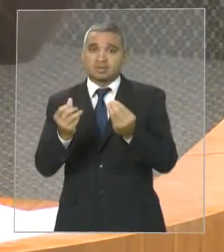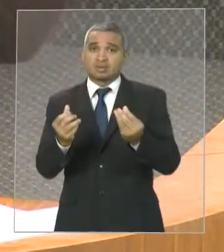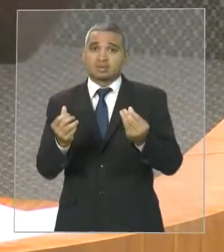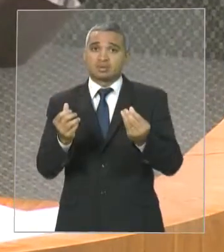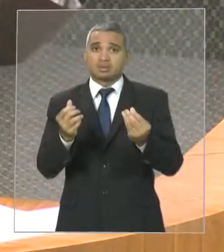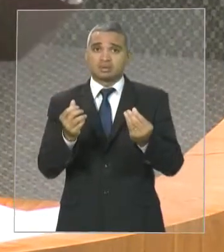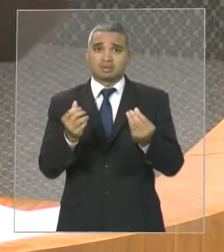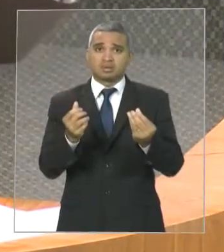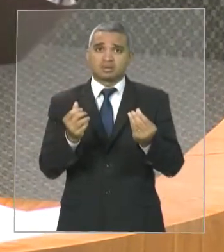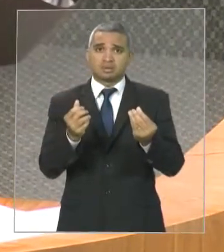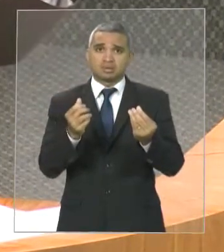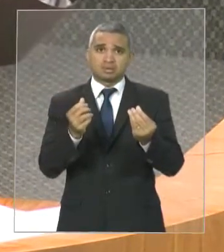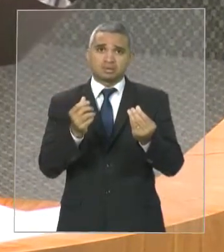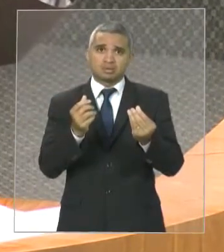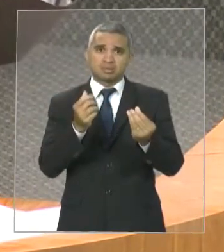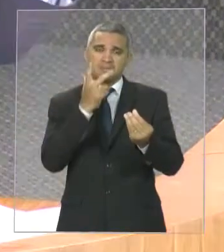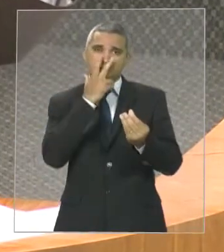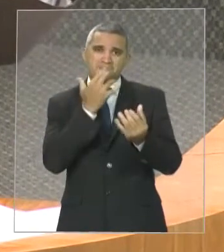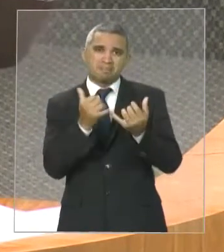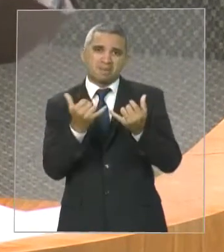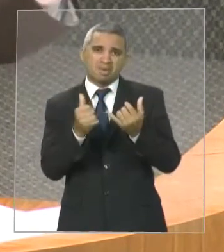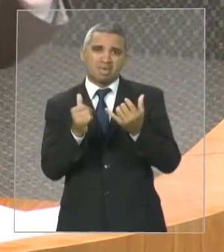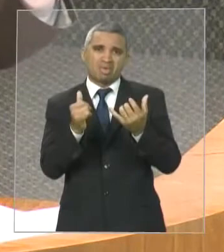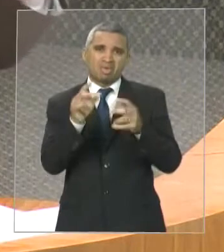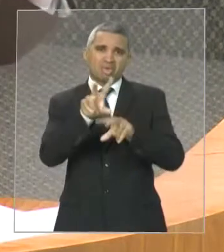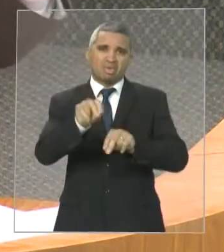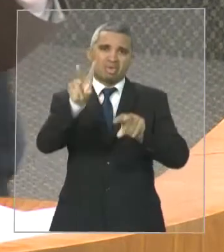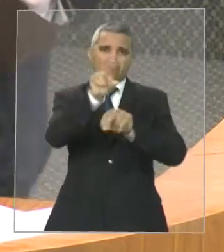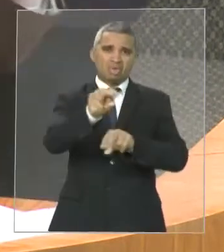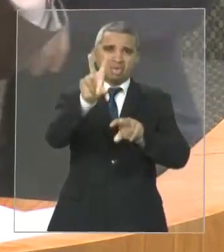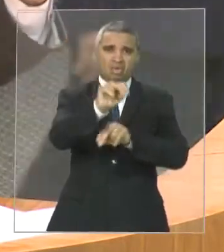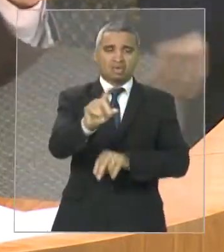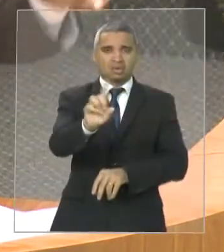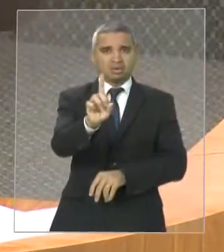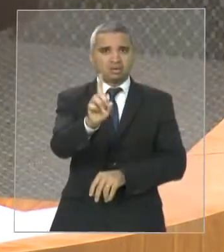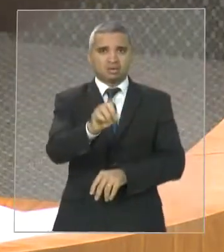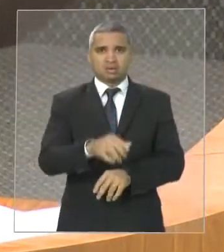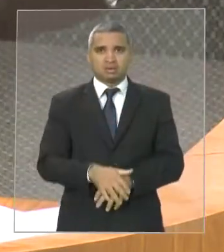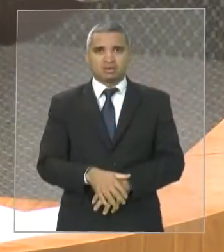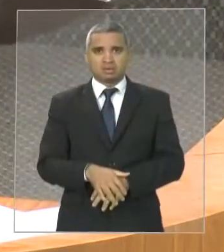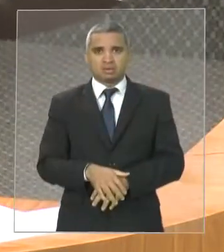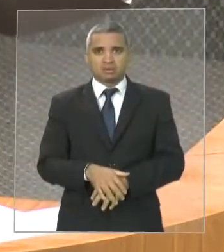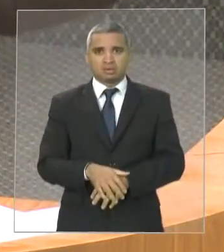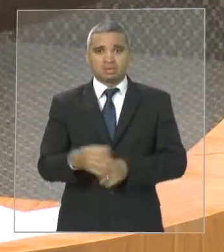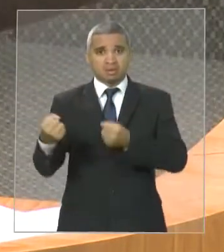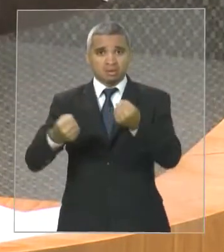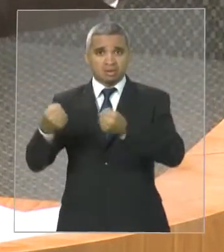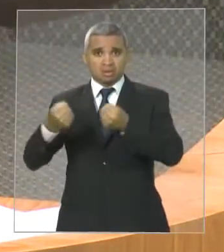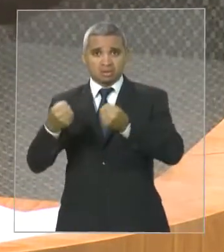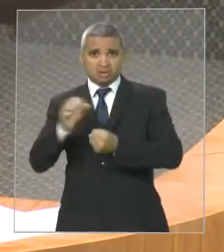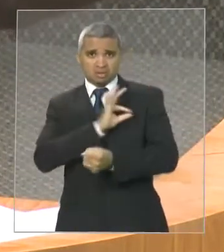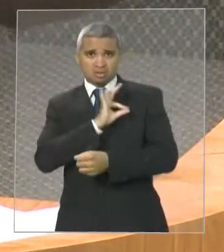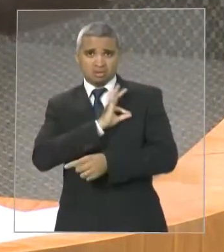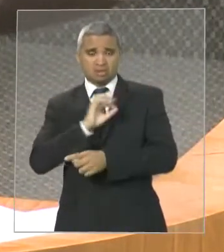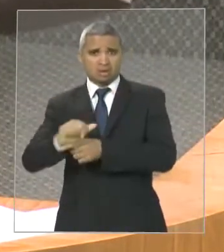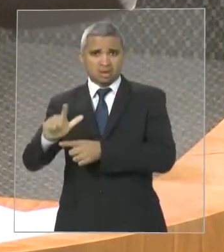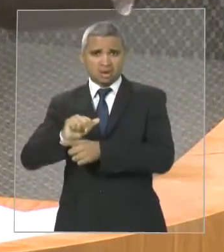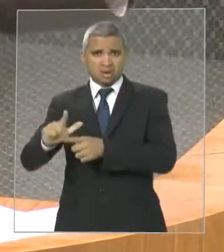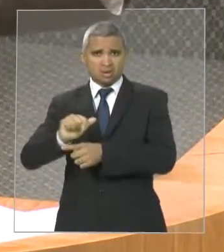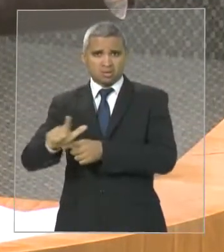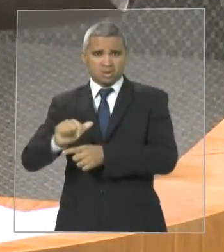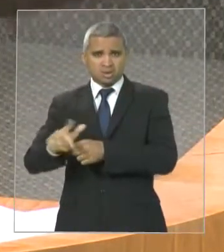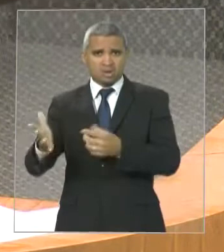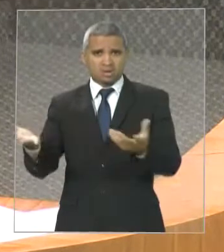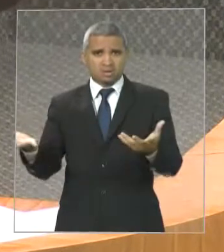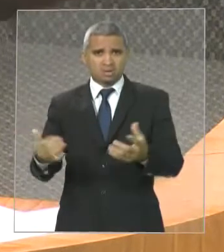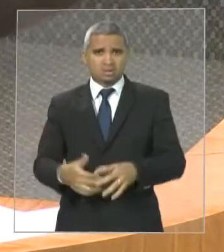venhamos com balela, não venhamos com viaturas alugadas. Solicitamos aqui do governo do Estado do